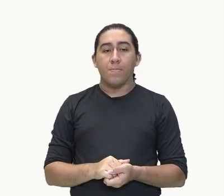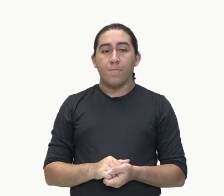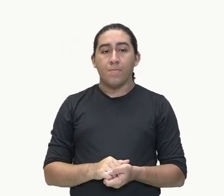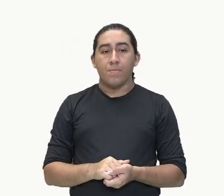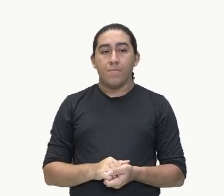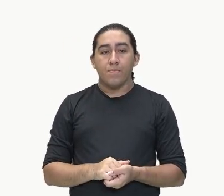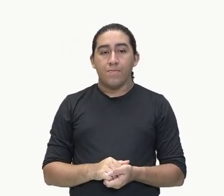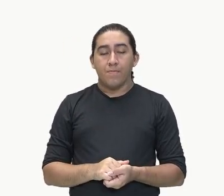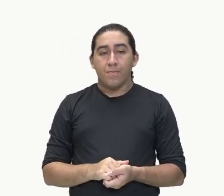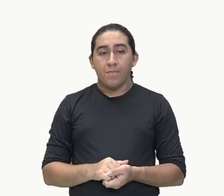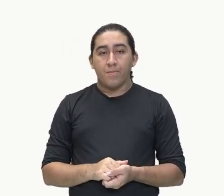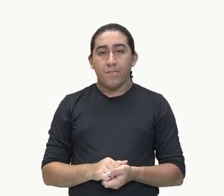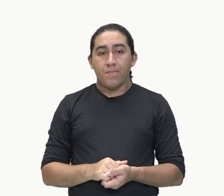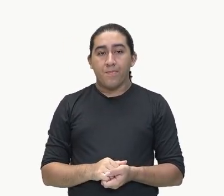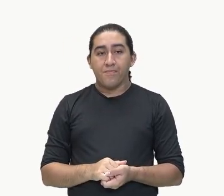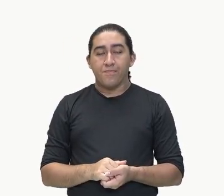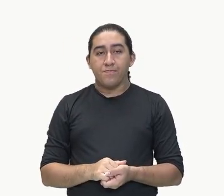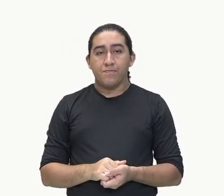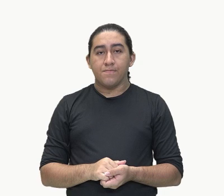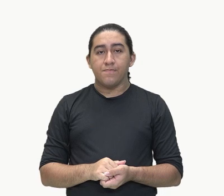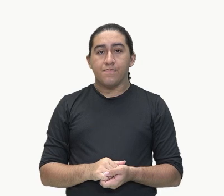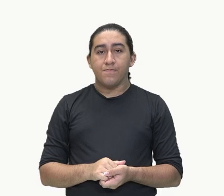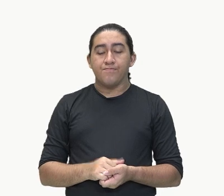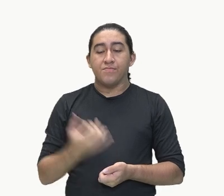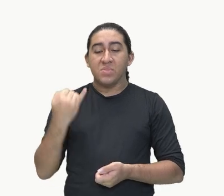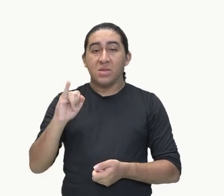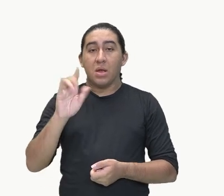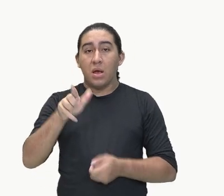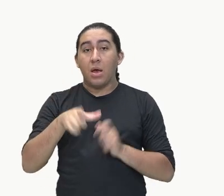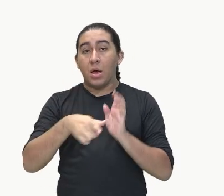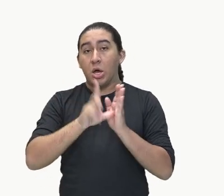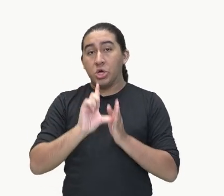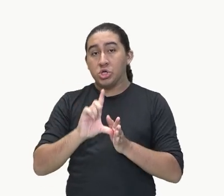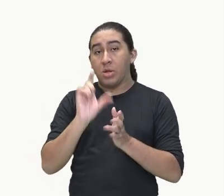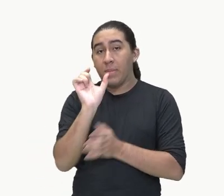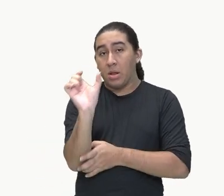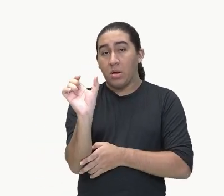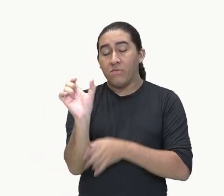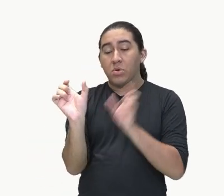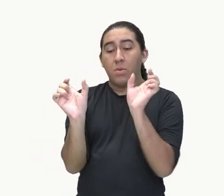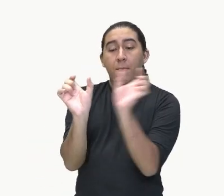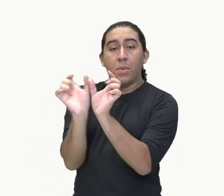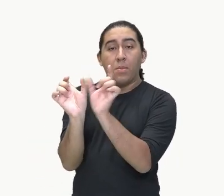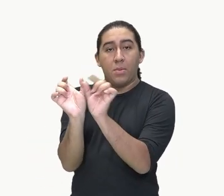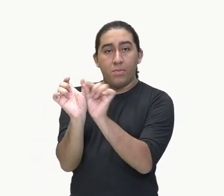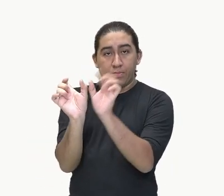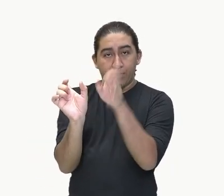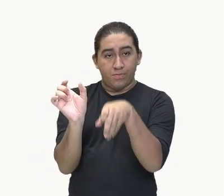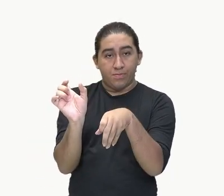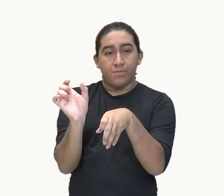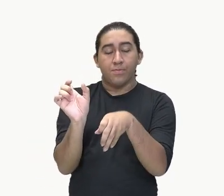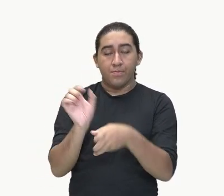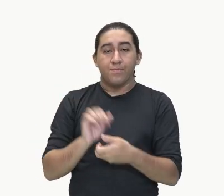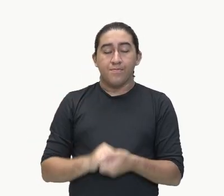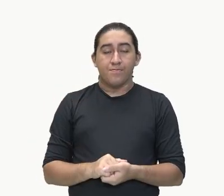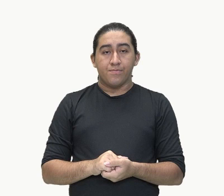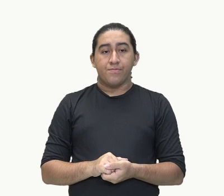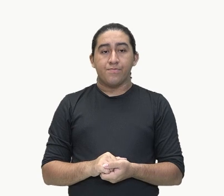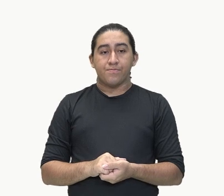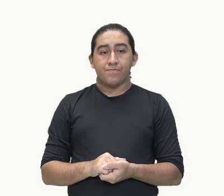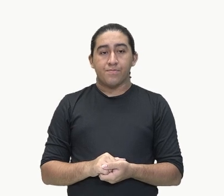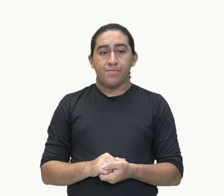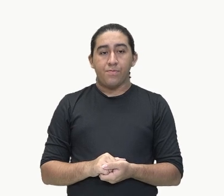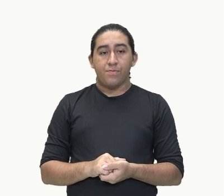Prefixo, ele vai vir, é um afixo, né, um morfema que vai vir antes do radical. Esse que está